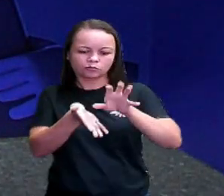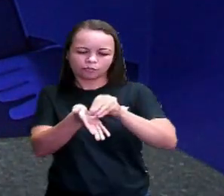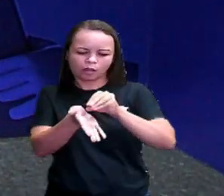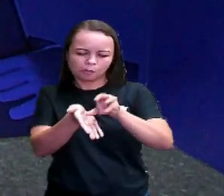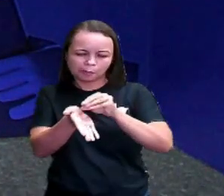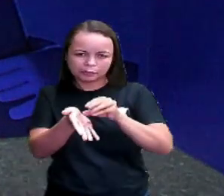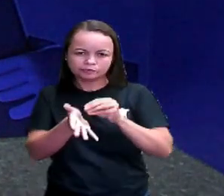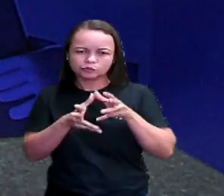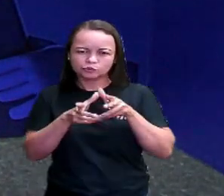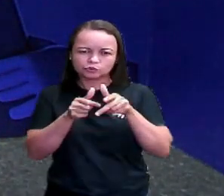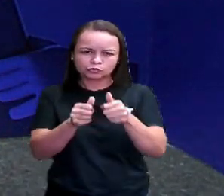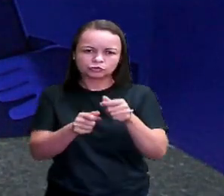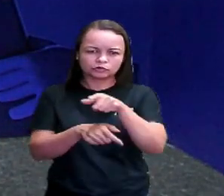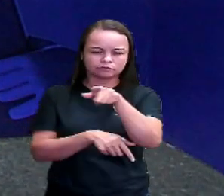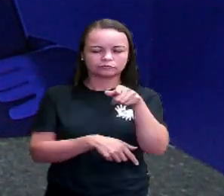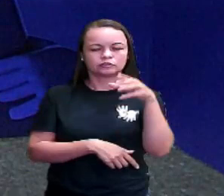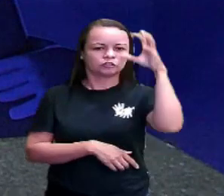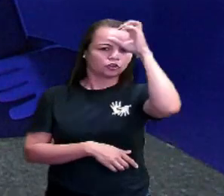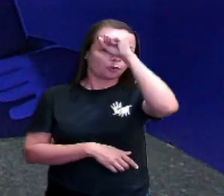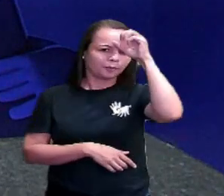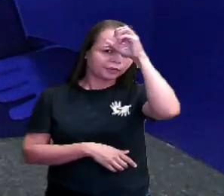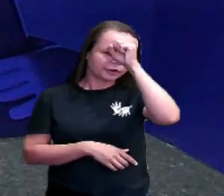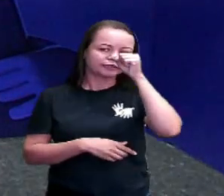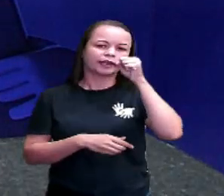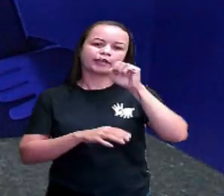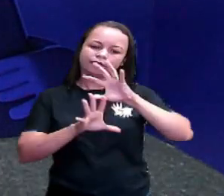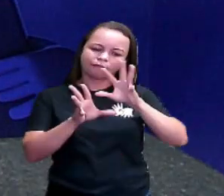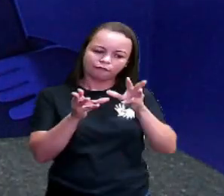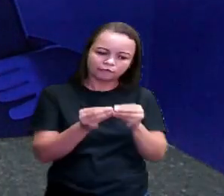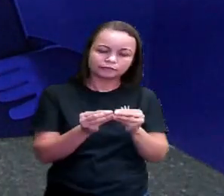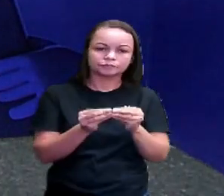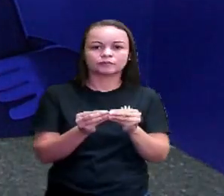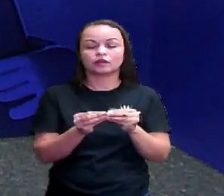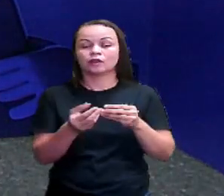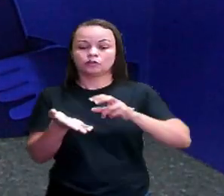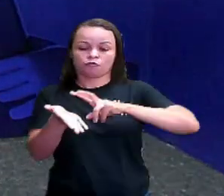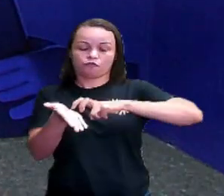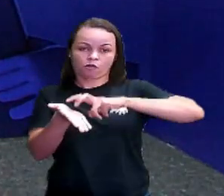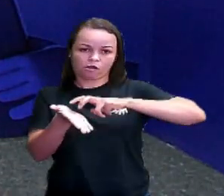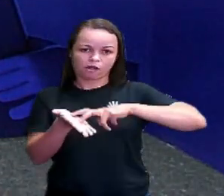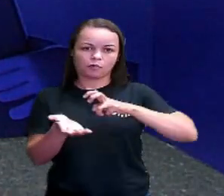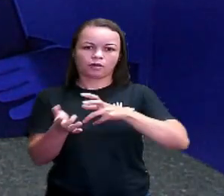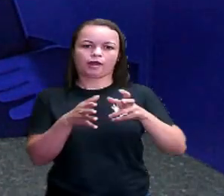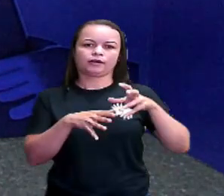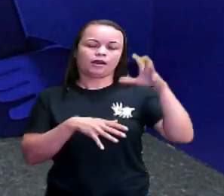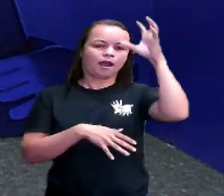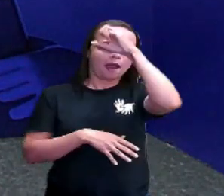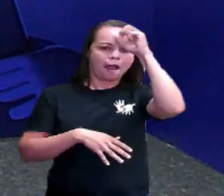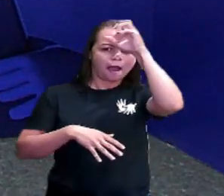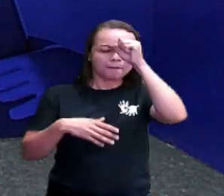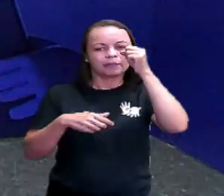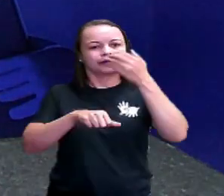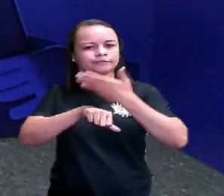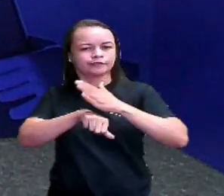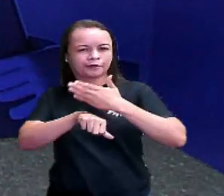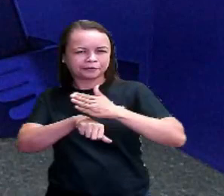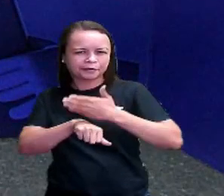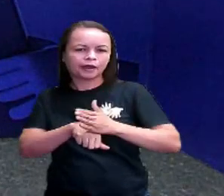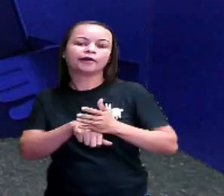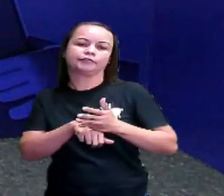o que vocês estão aprendendo e revisem, porque vocabulário a gente aprende revisando e praticando.